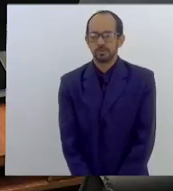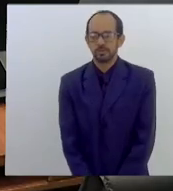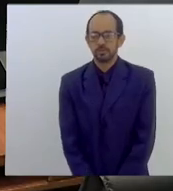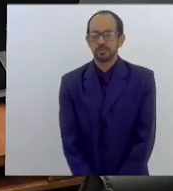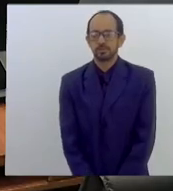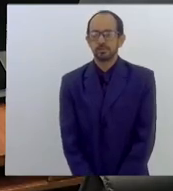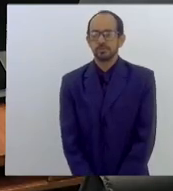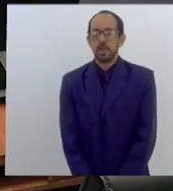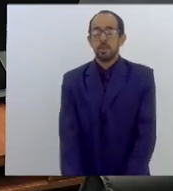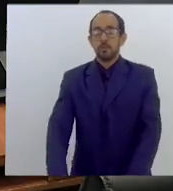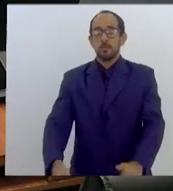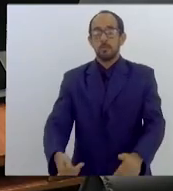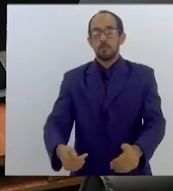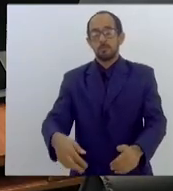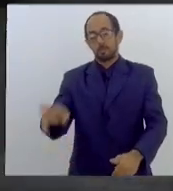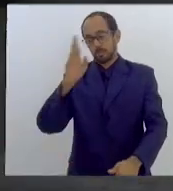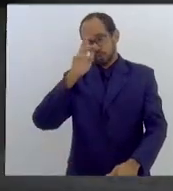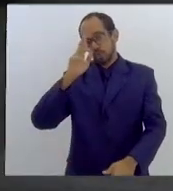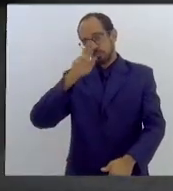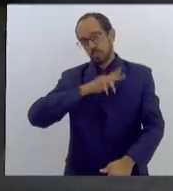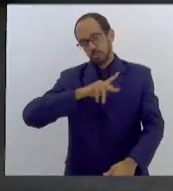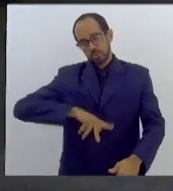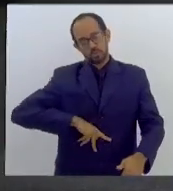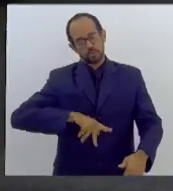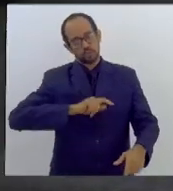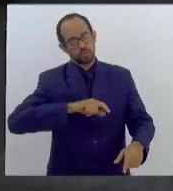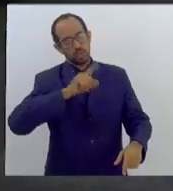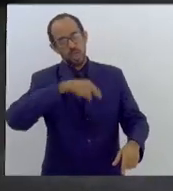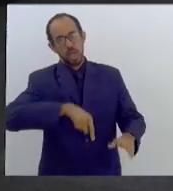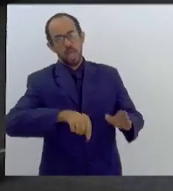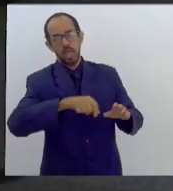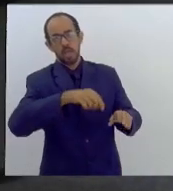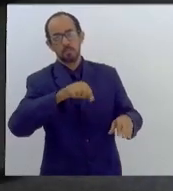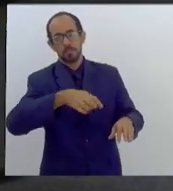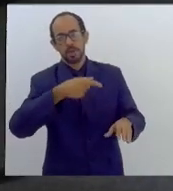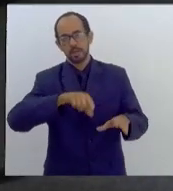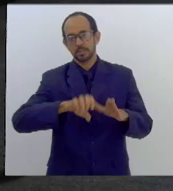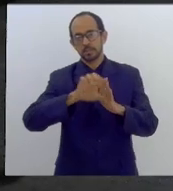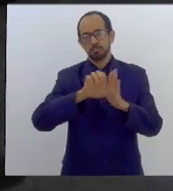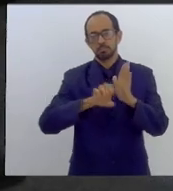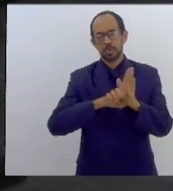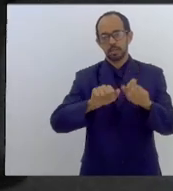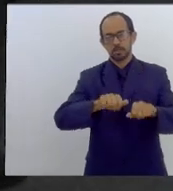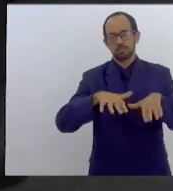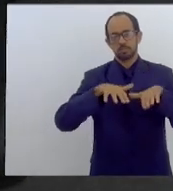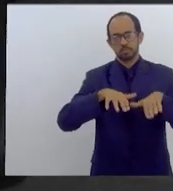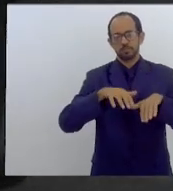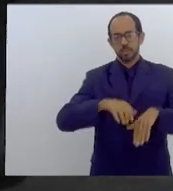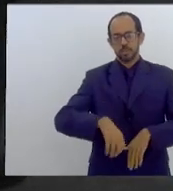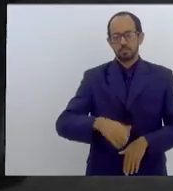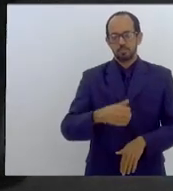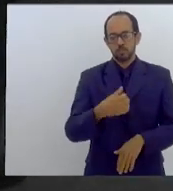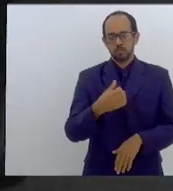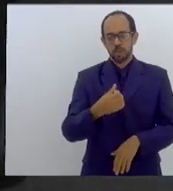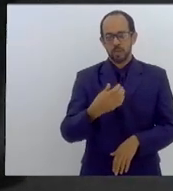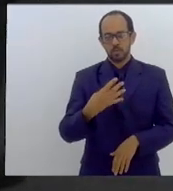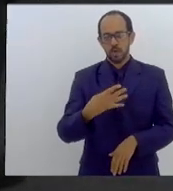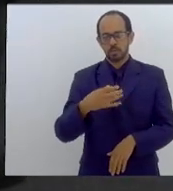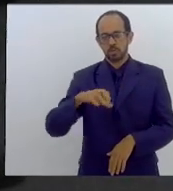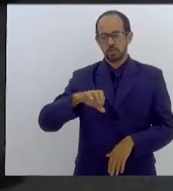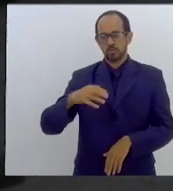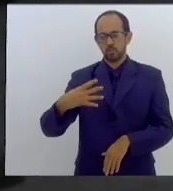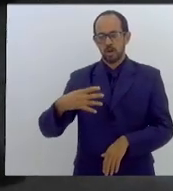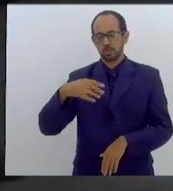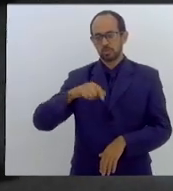Alô. Senhor presidente, trata-se de parecer as emendas de plenário ao projeto de lei número 6494 de 2022, deputado Luiz